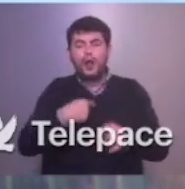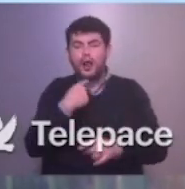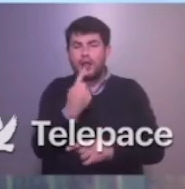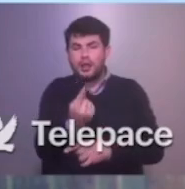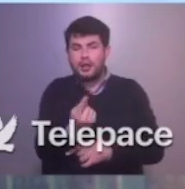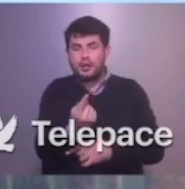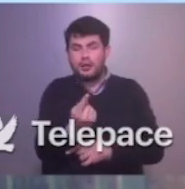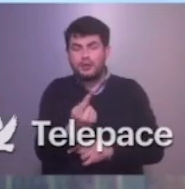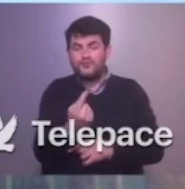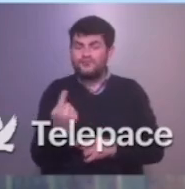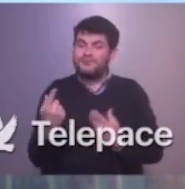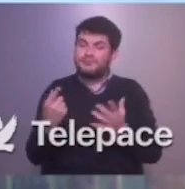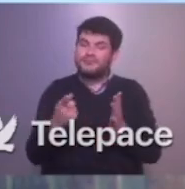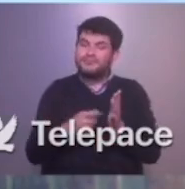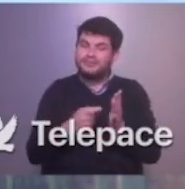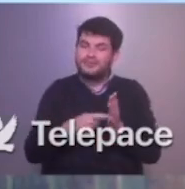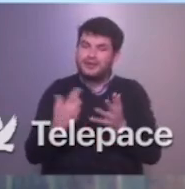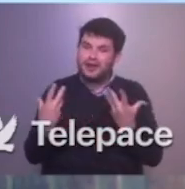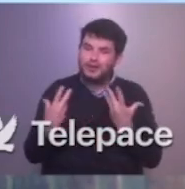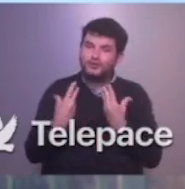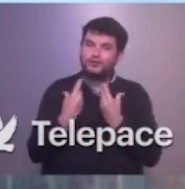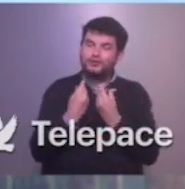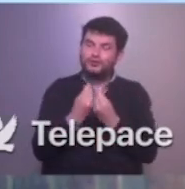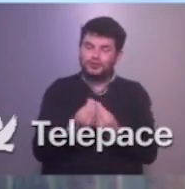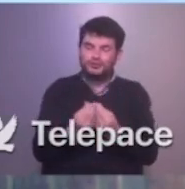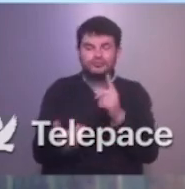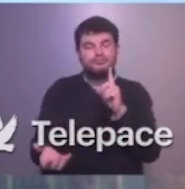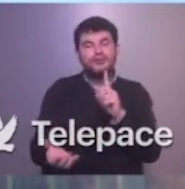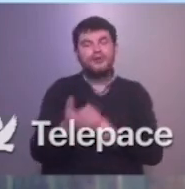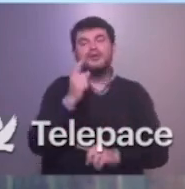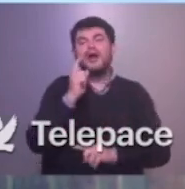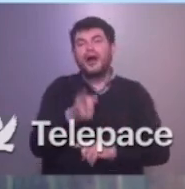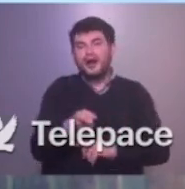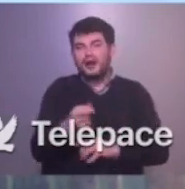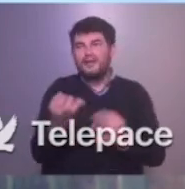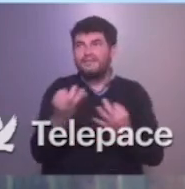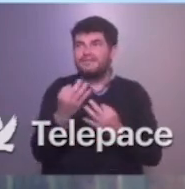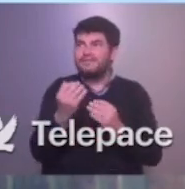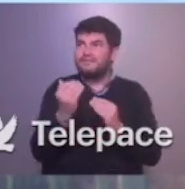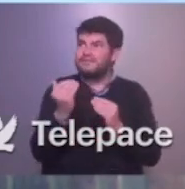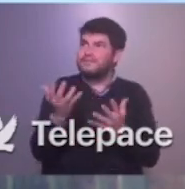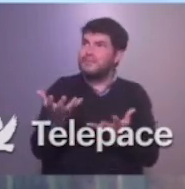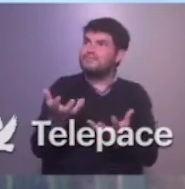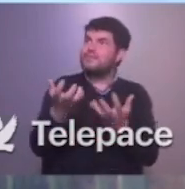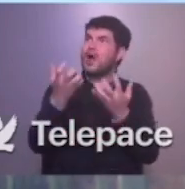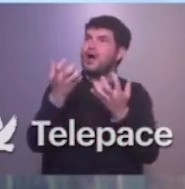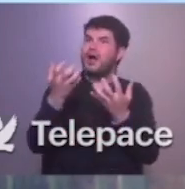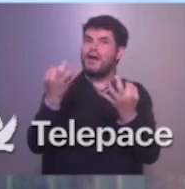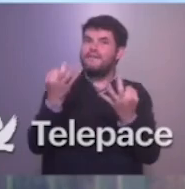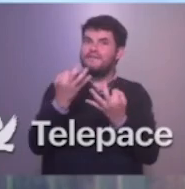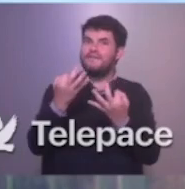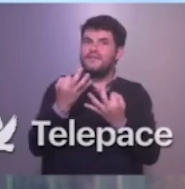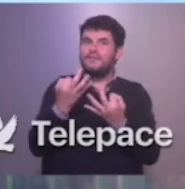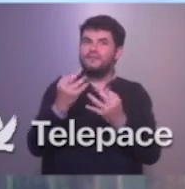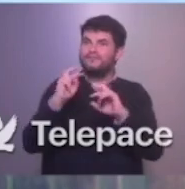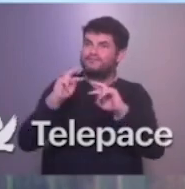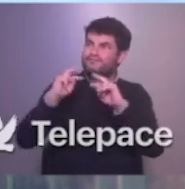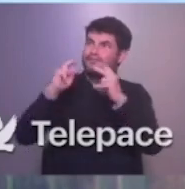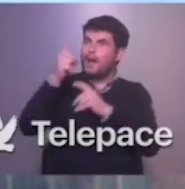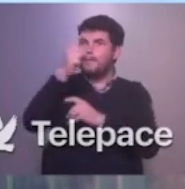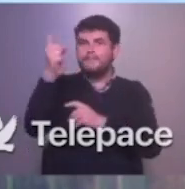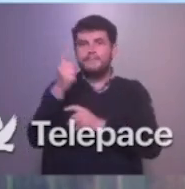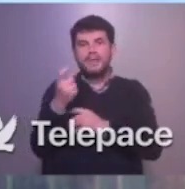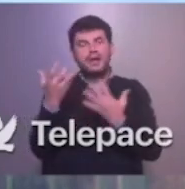quais são os caminhos que juntos precisamos de percorrer para alcançarmos o tão almejado dom da